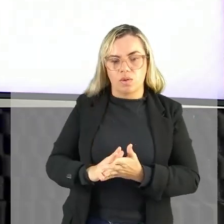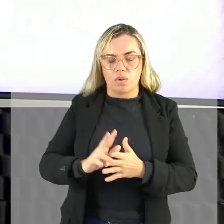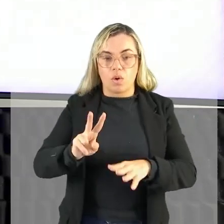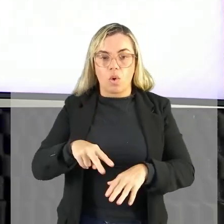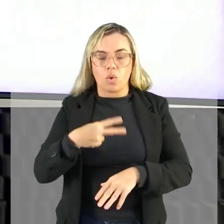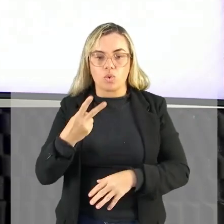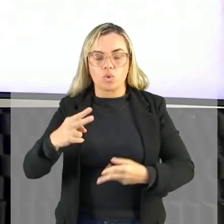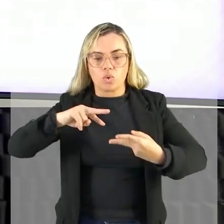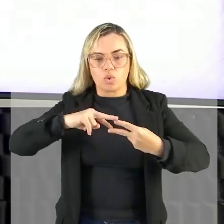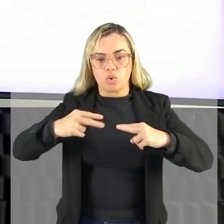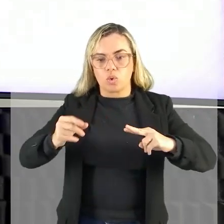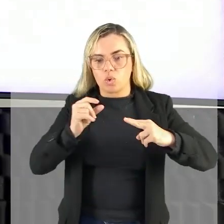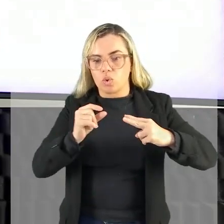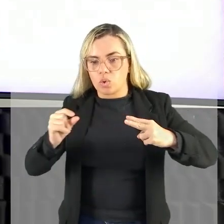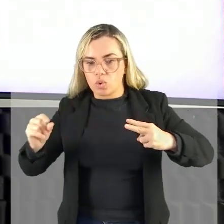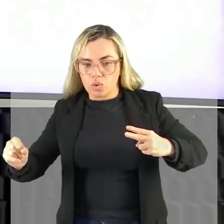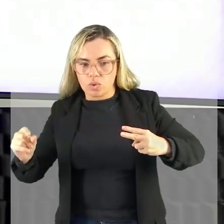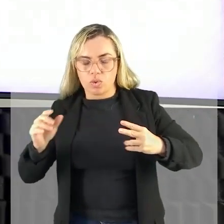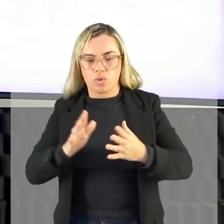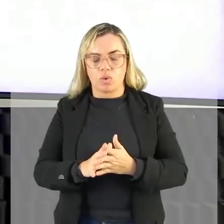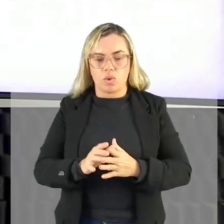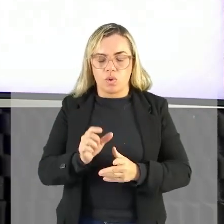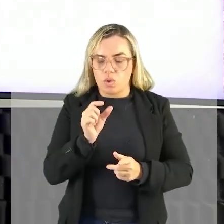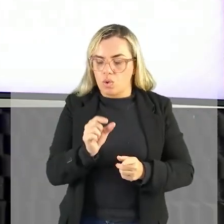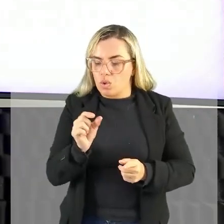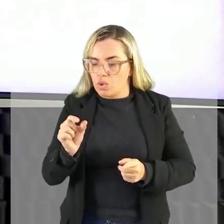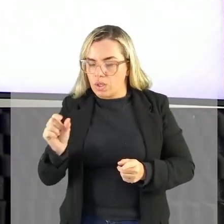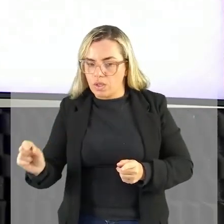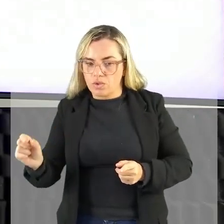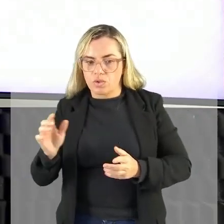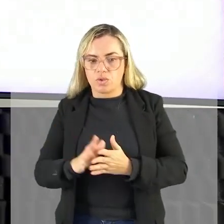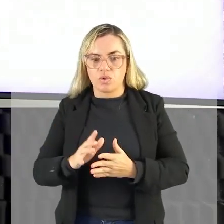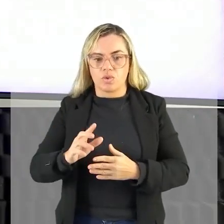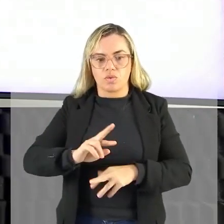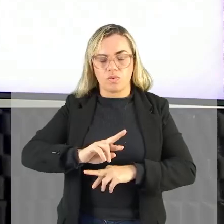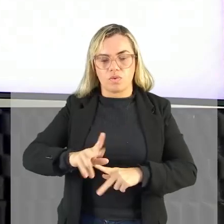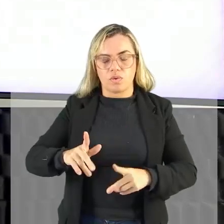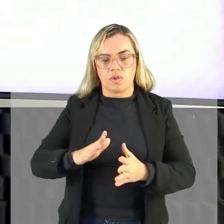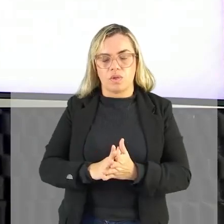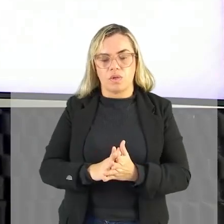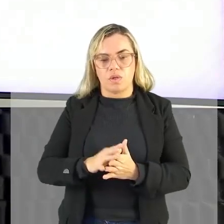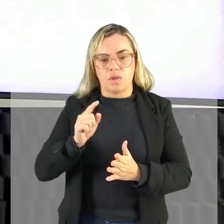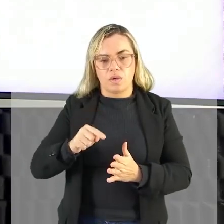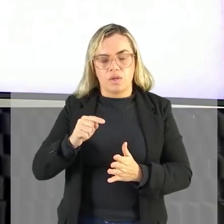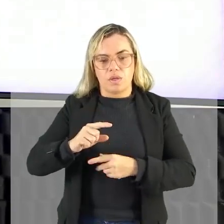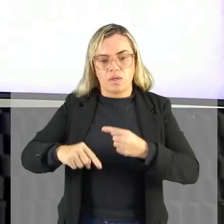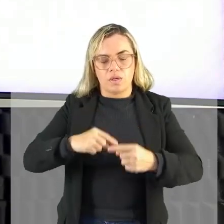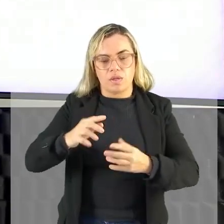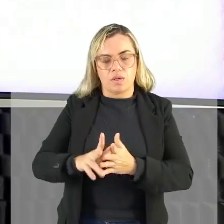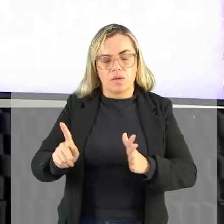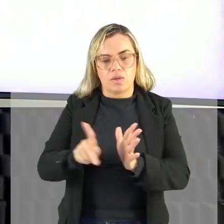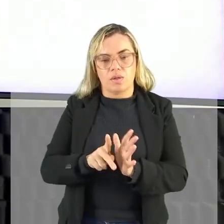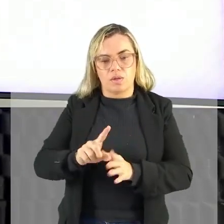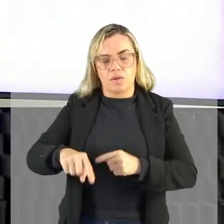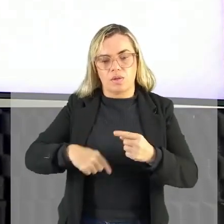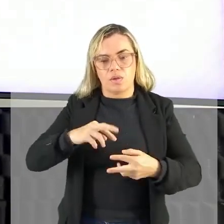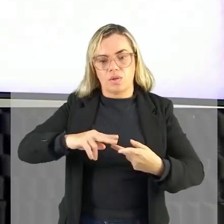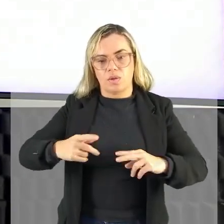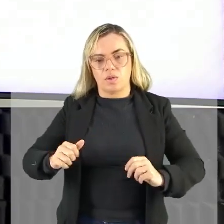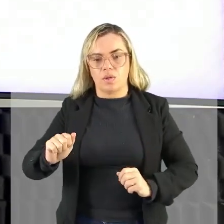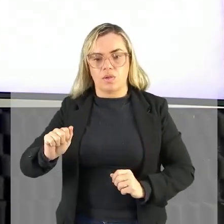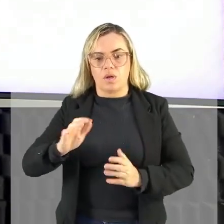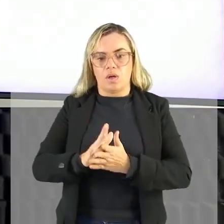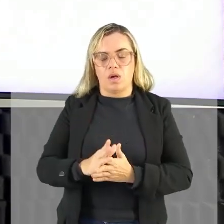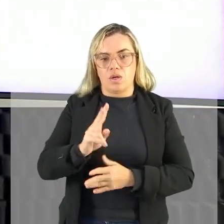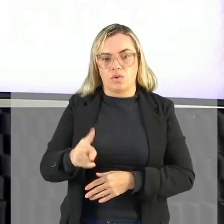os dois genes estão em regiões distintas do genoma, as duas cores aparecem separadamente. Já